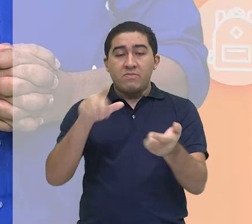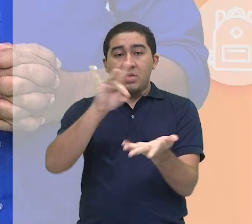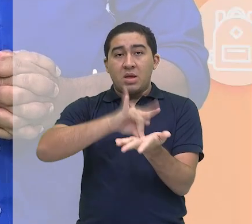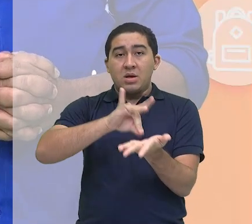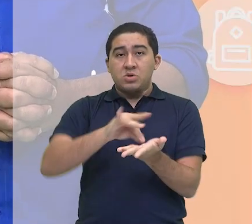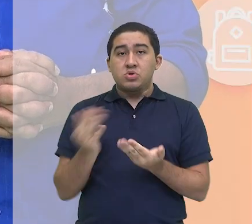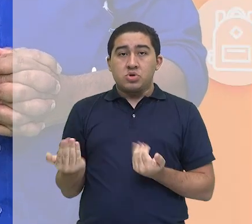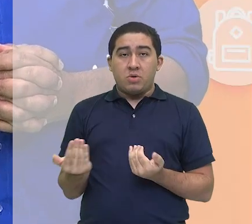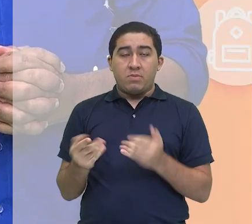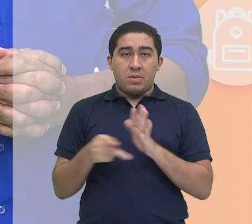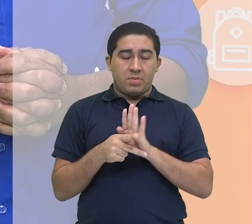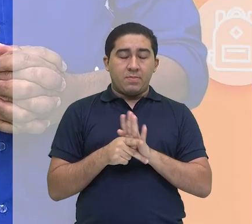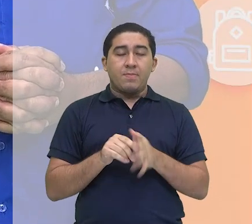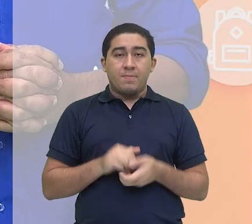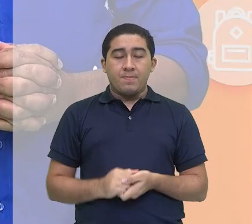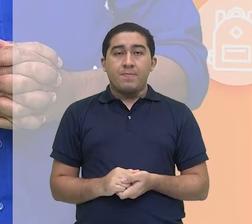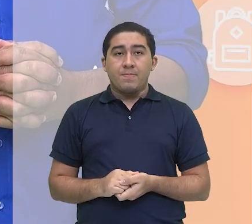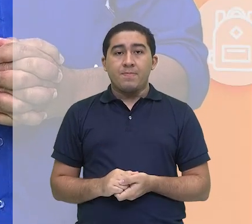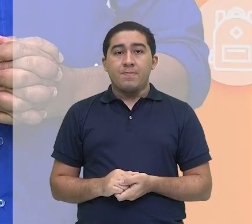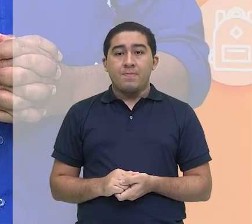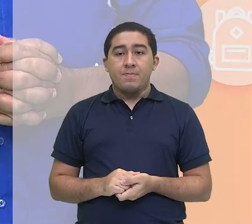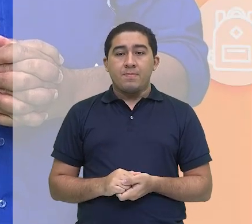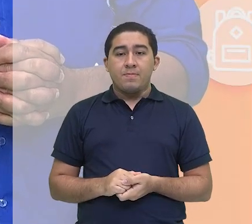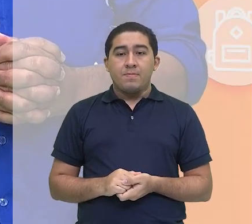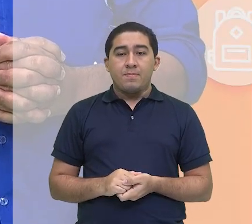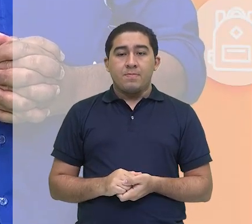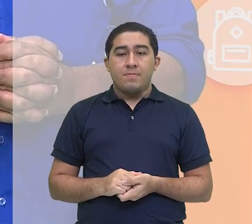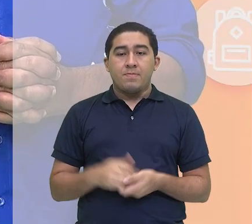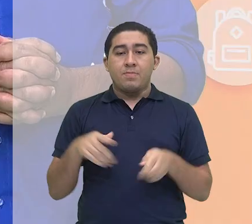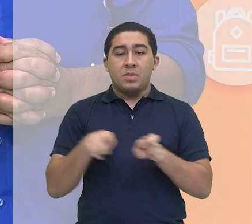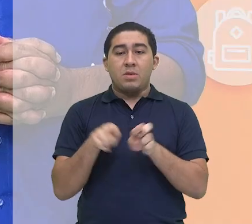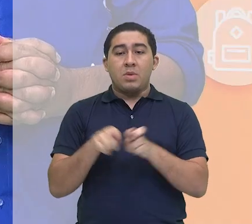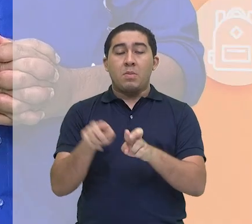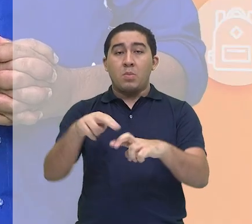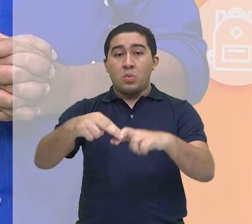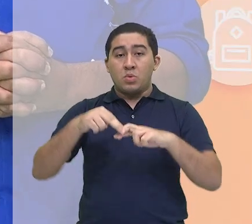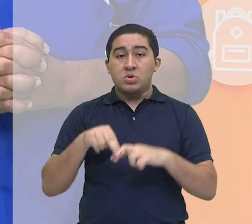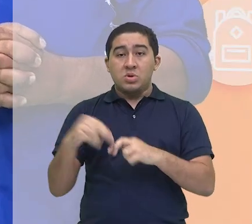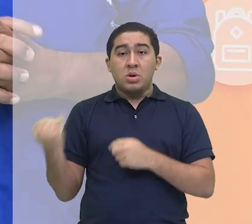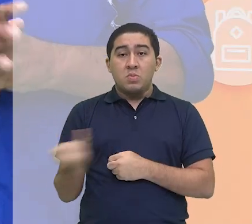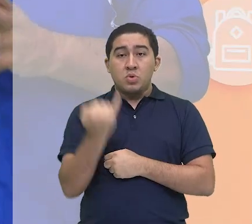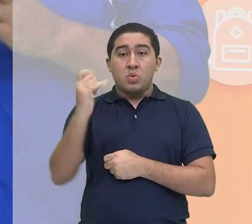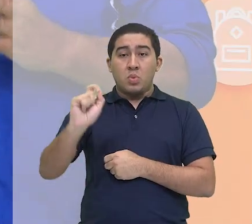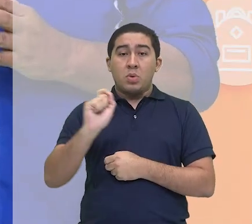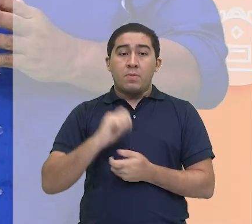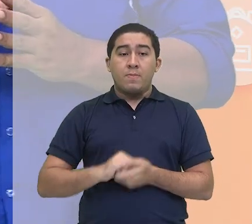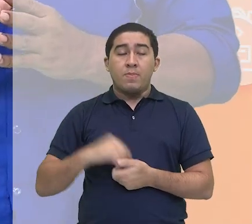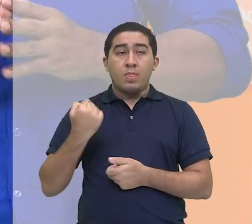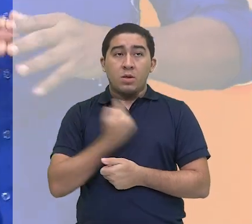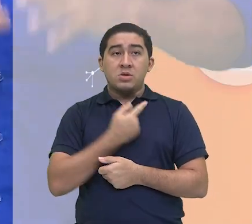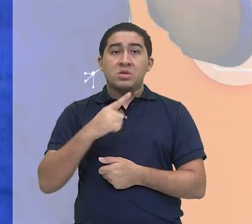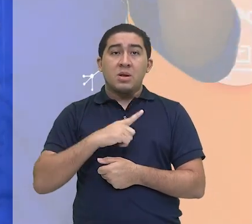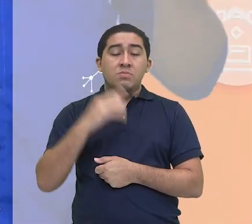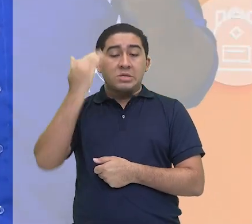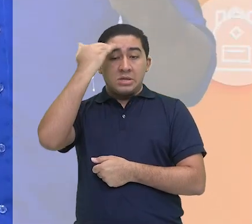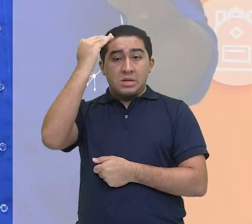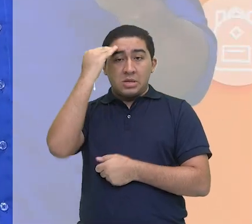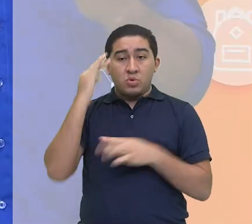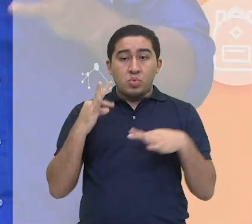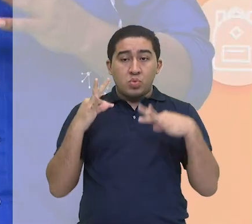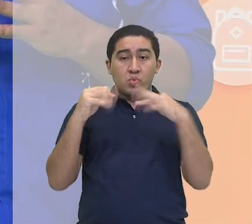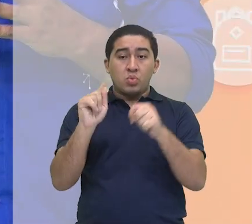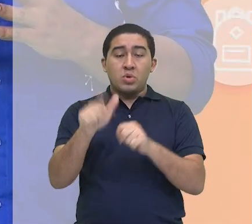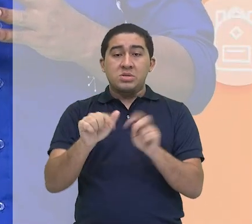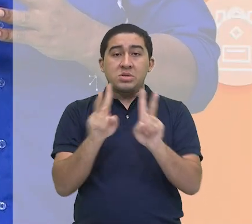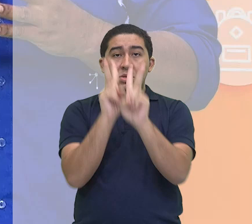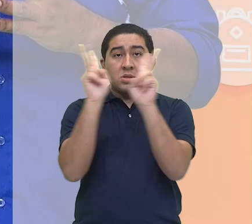da juventude, não é certo? E é por isso que é importante aqui a gente ter presente, né, que tudo isso aí, pessoal, que